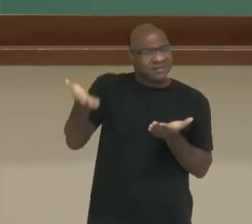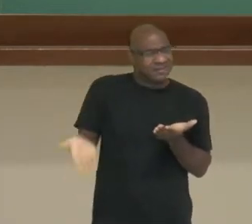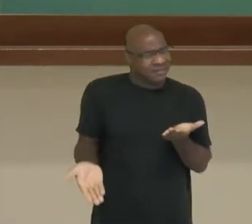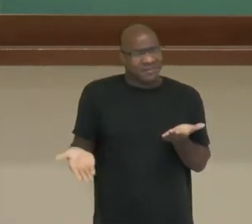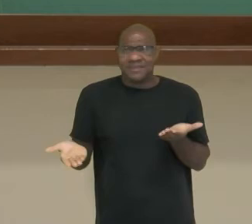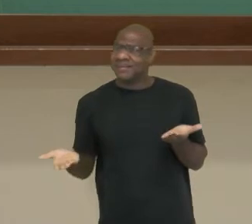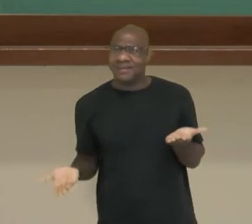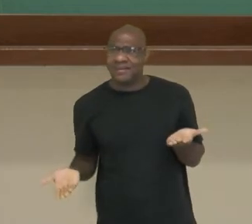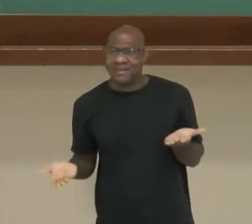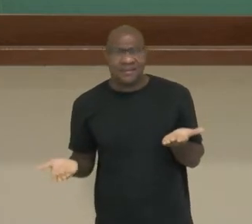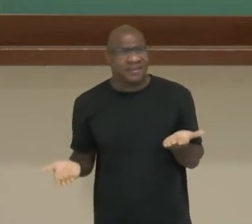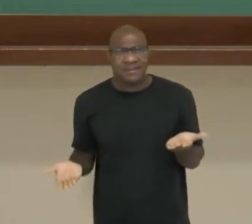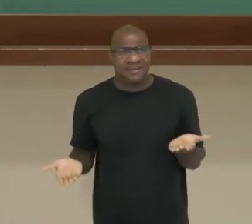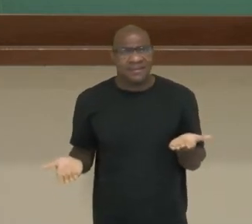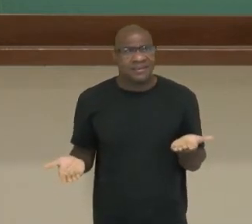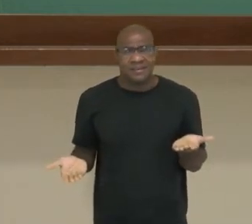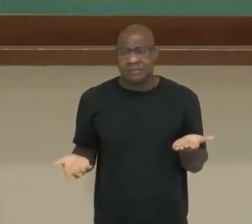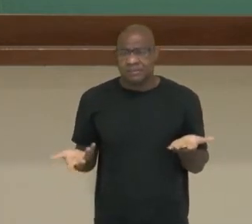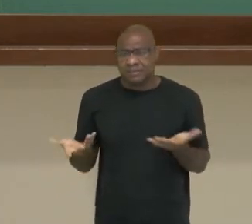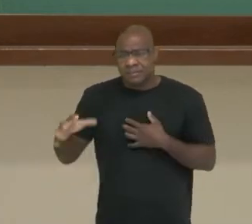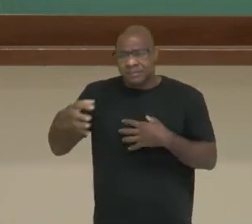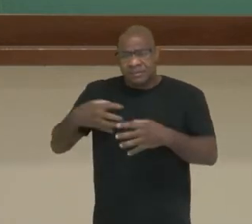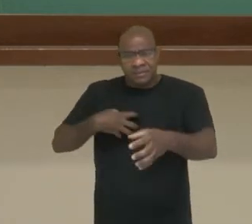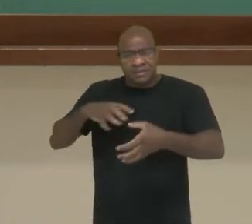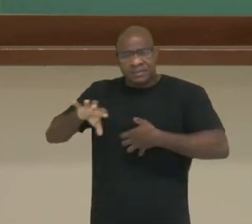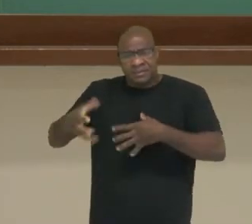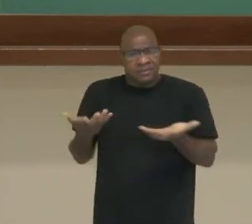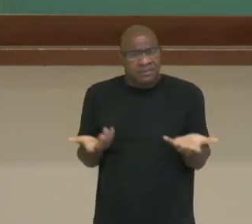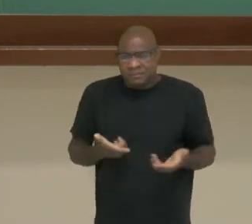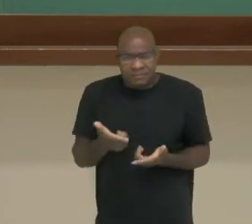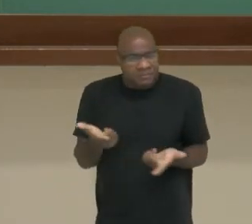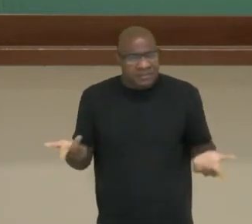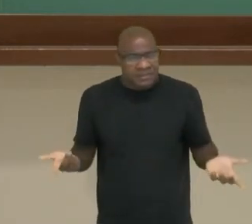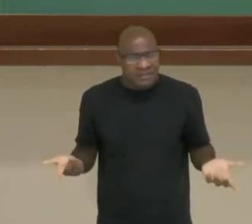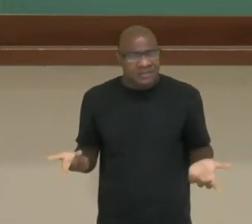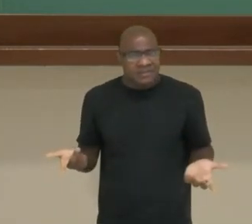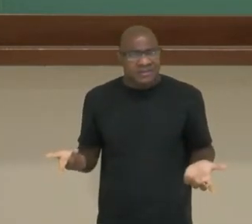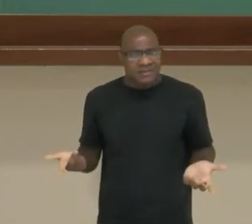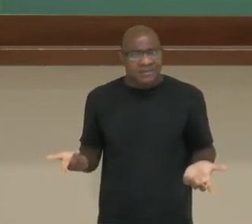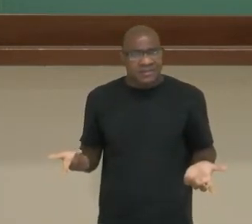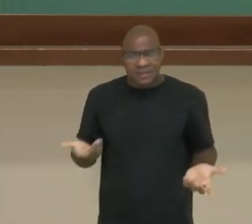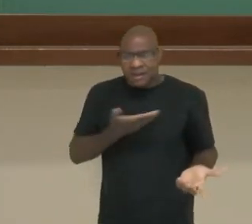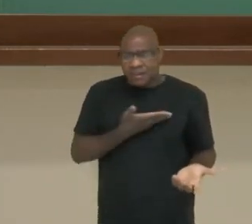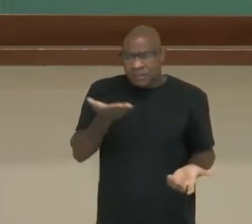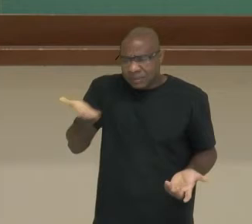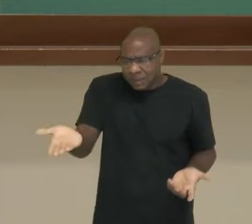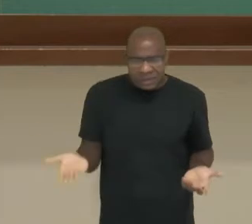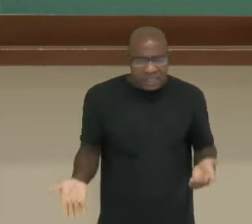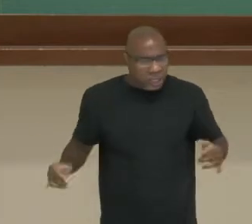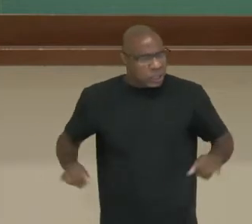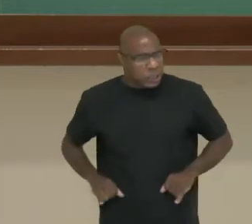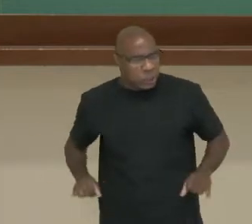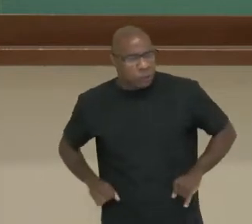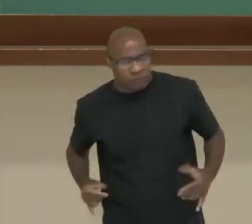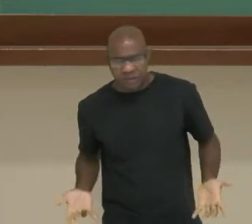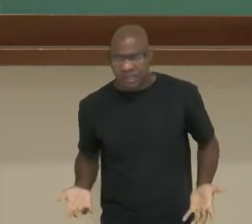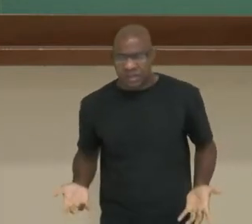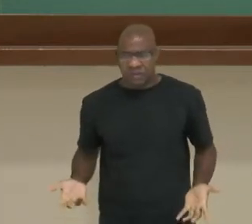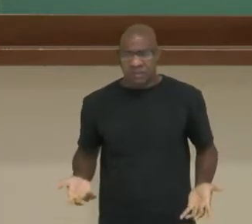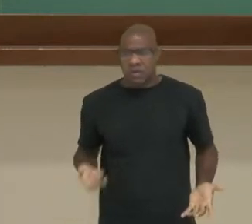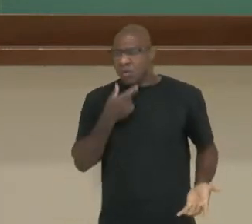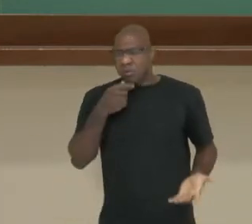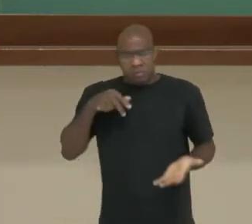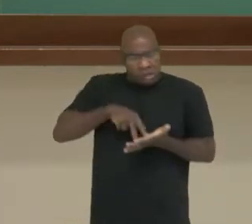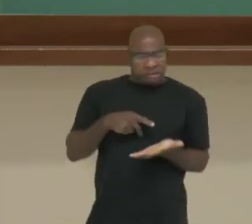sem pegar essa empatia do sofrimento do outro. Então, também para trabalhar, olha, né, que ponto chegamos, né, olha a